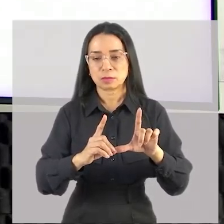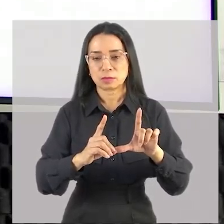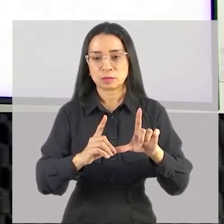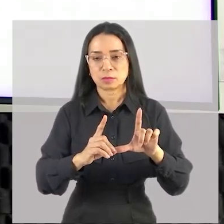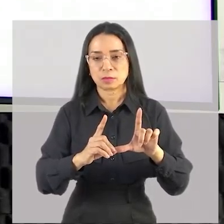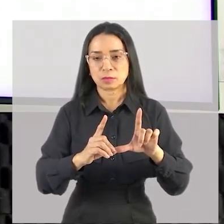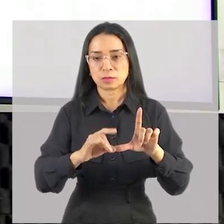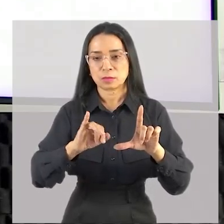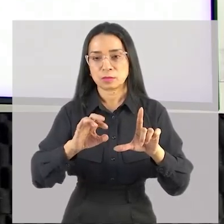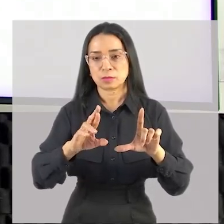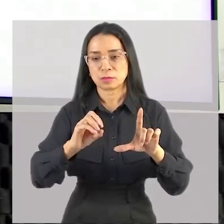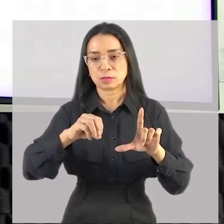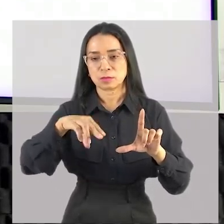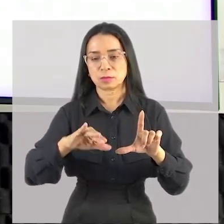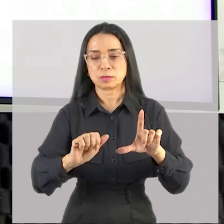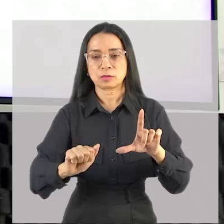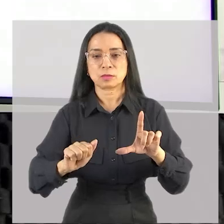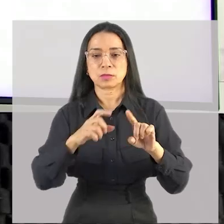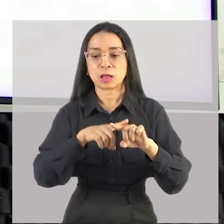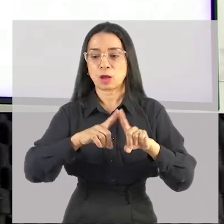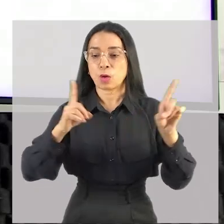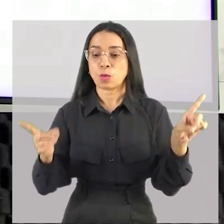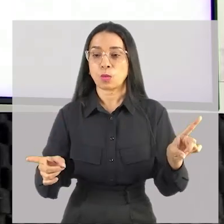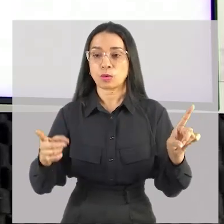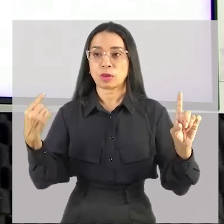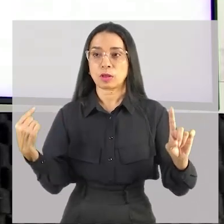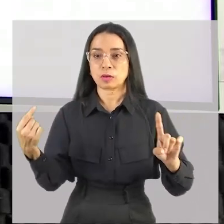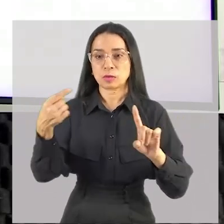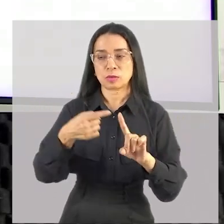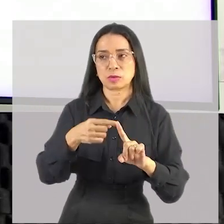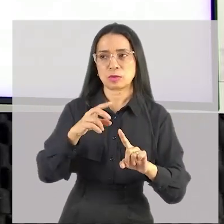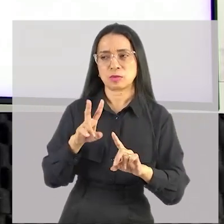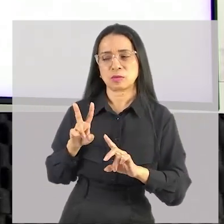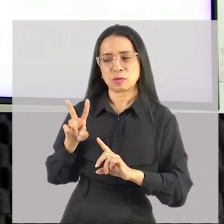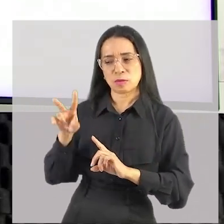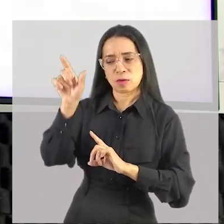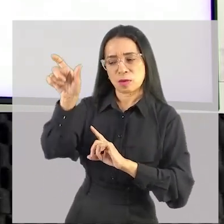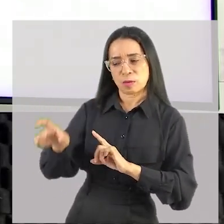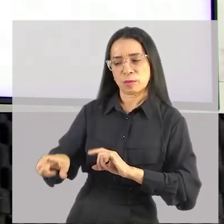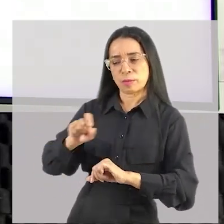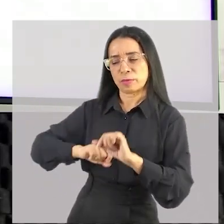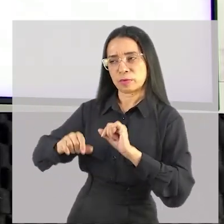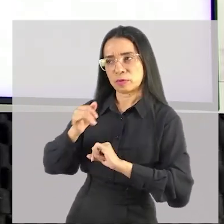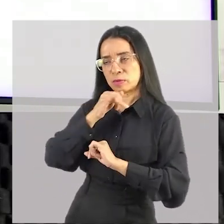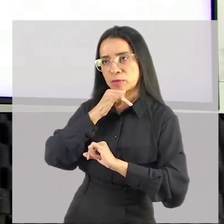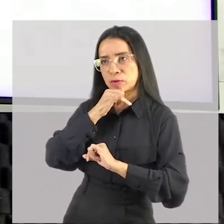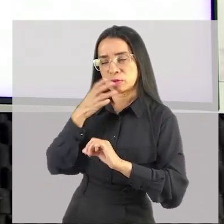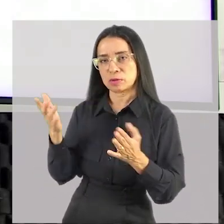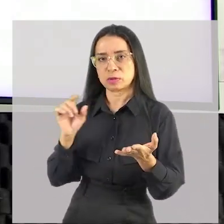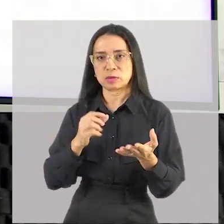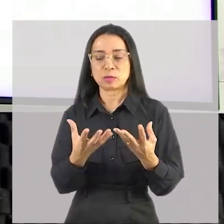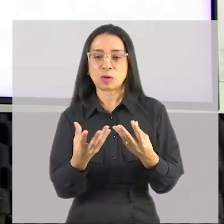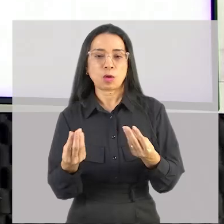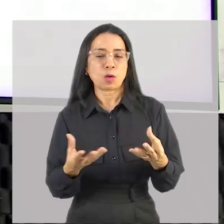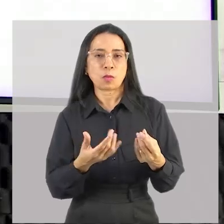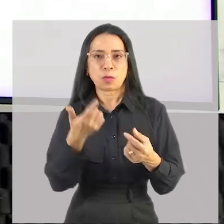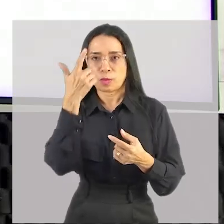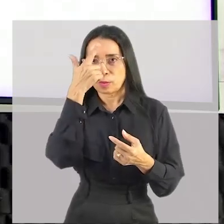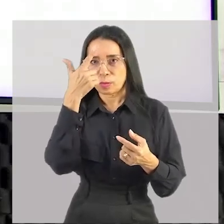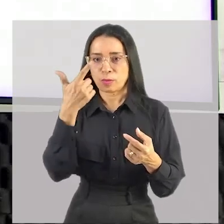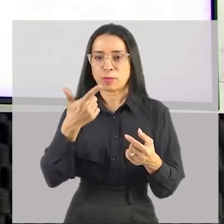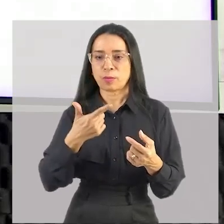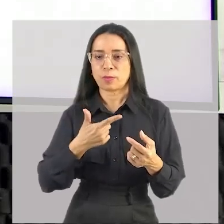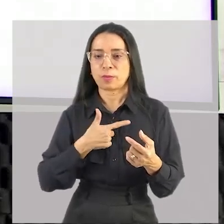contrário da sua intenção. Você olha alguém que está, por exemplo, muito